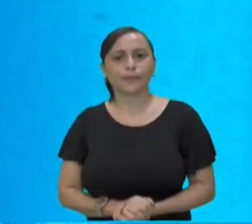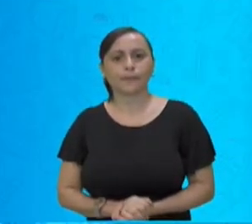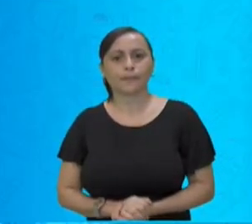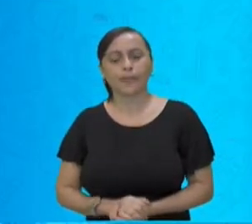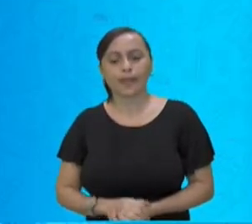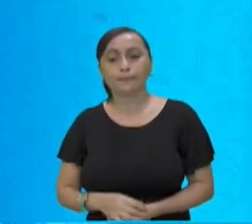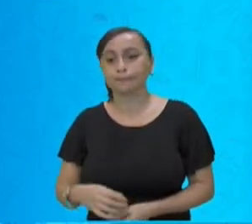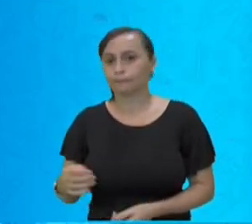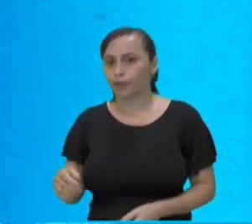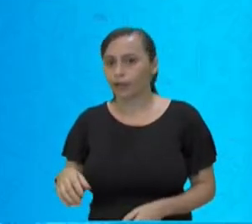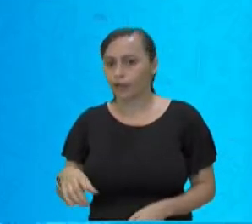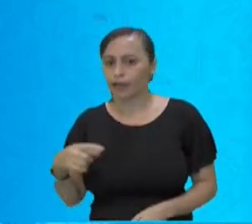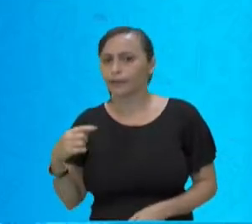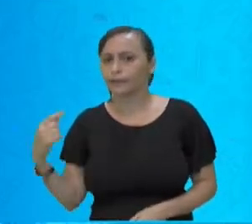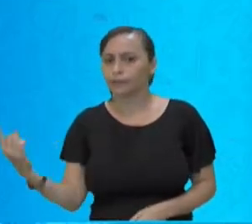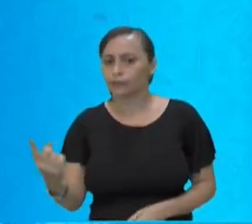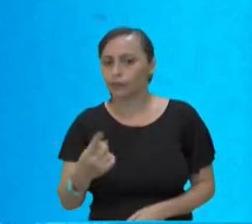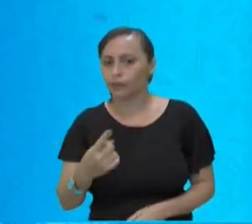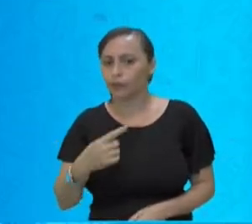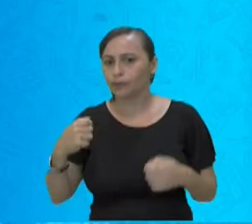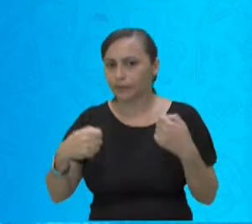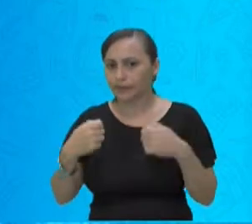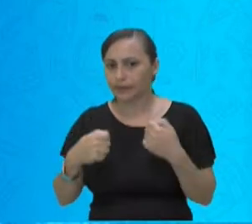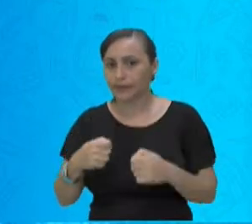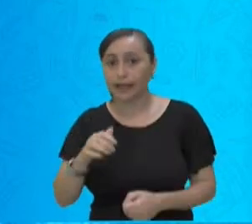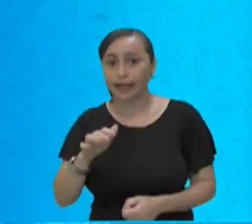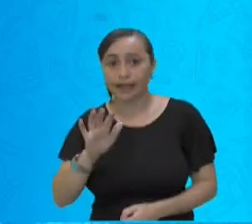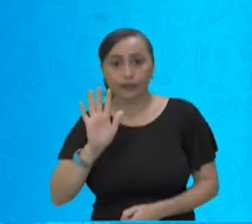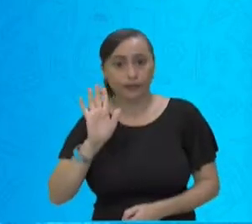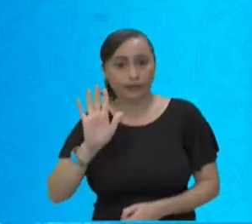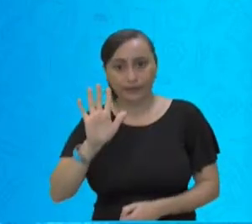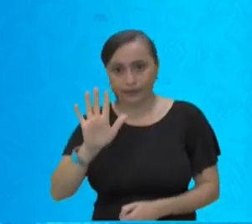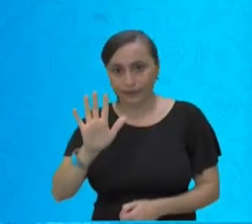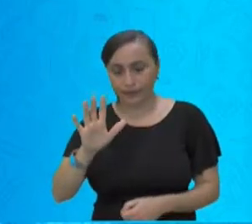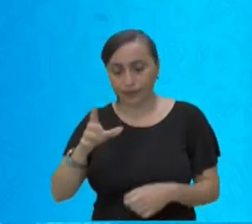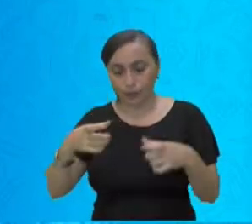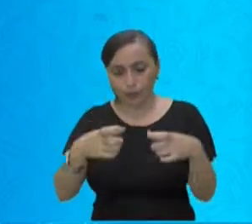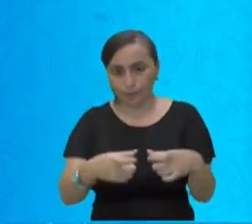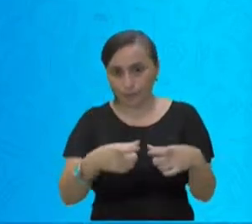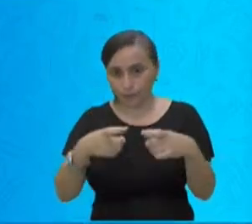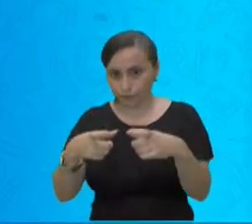e nós vamos precisar ó de cinco potinhos ó ó ó